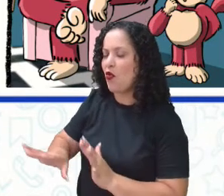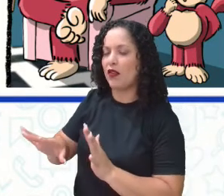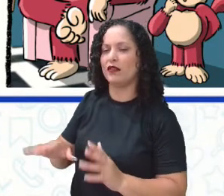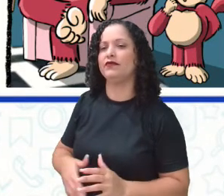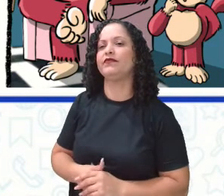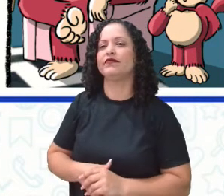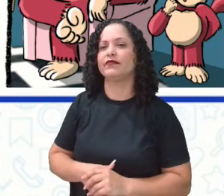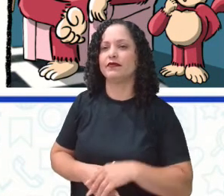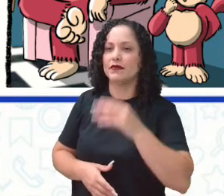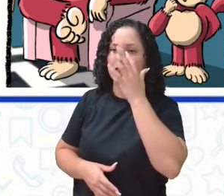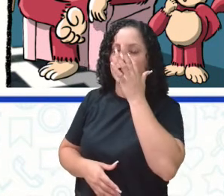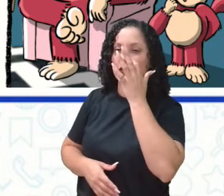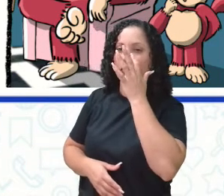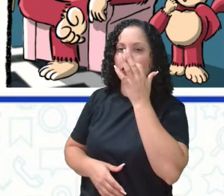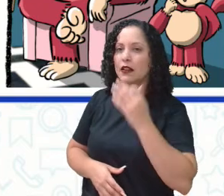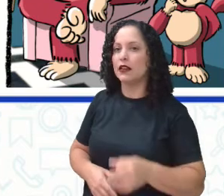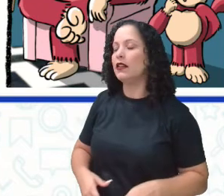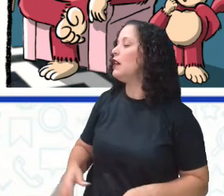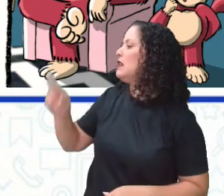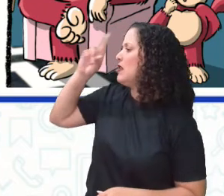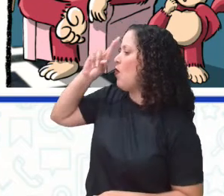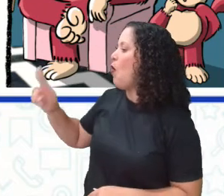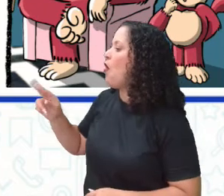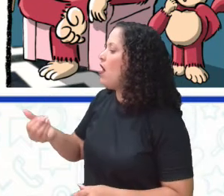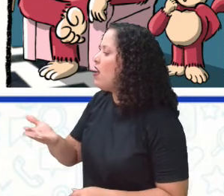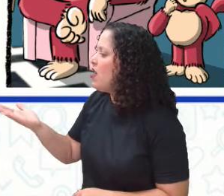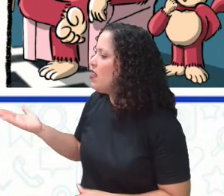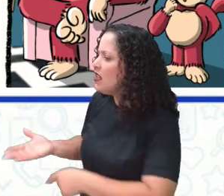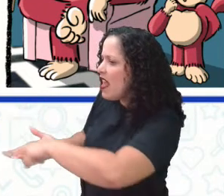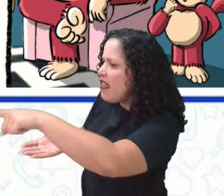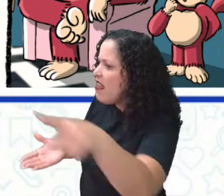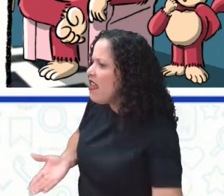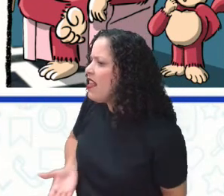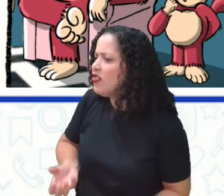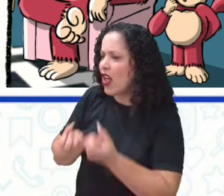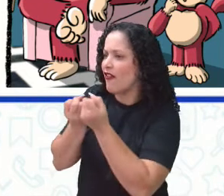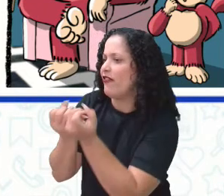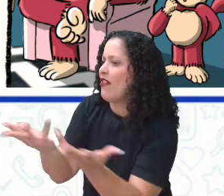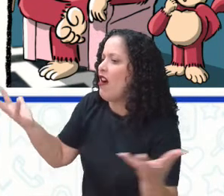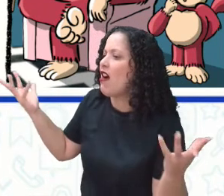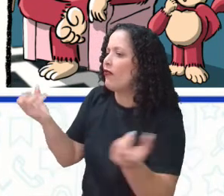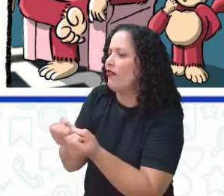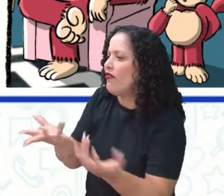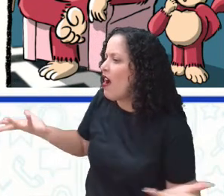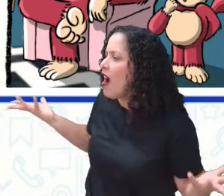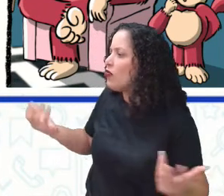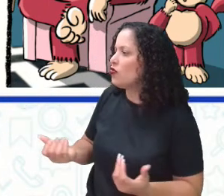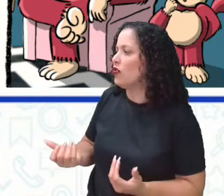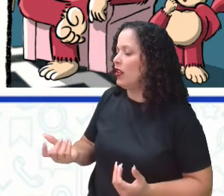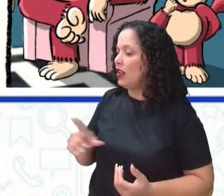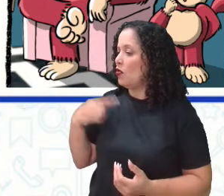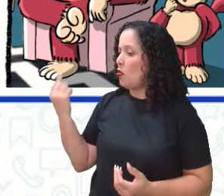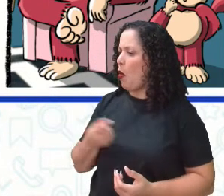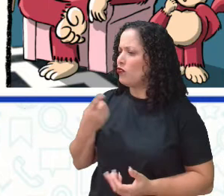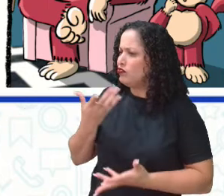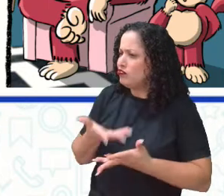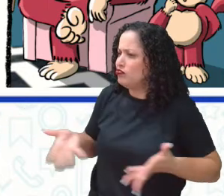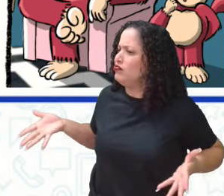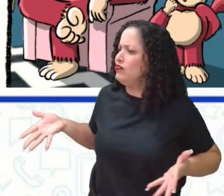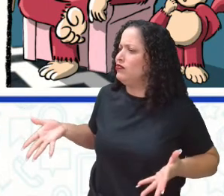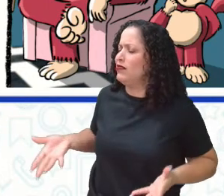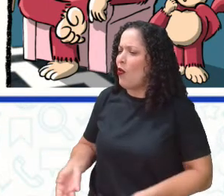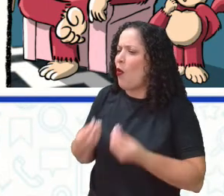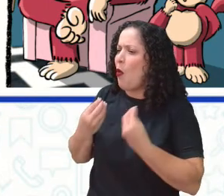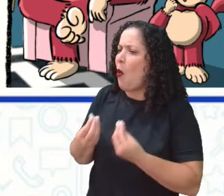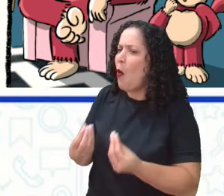Senhor, eles estão se multiplicando e ganhando força. Onde está o reforço, não é? Tem um ali,